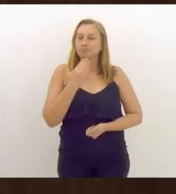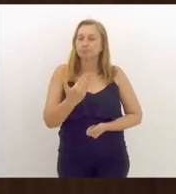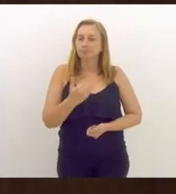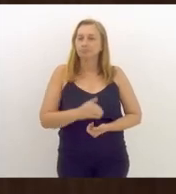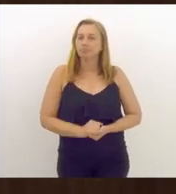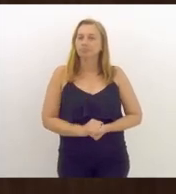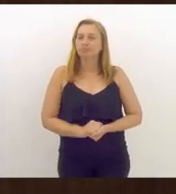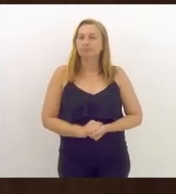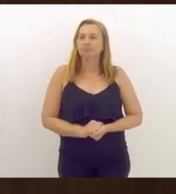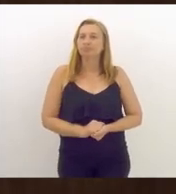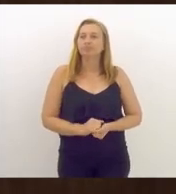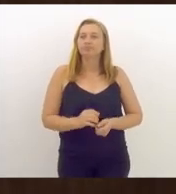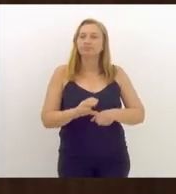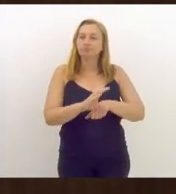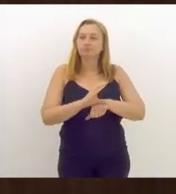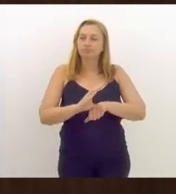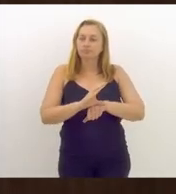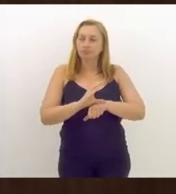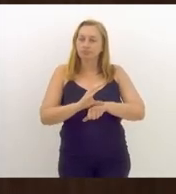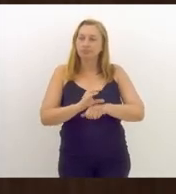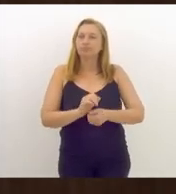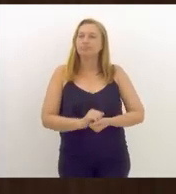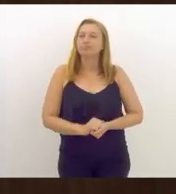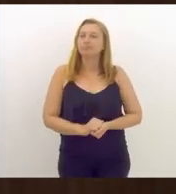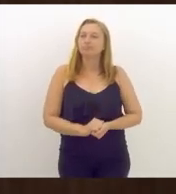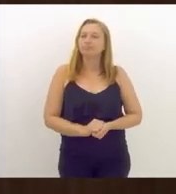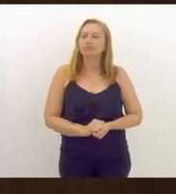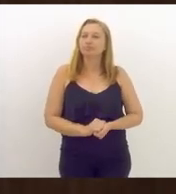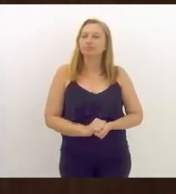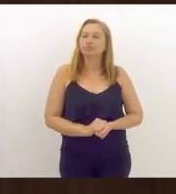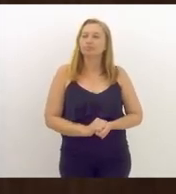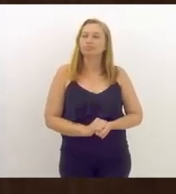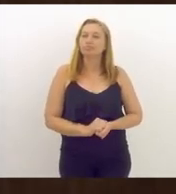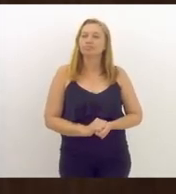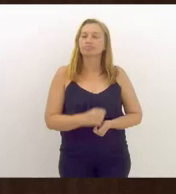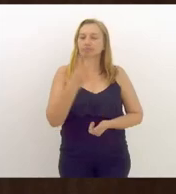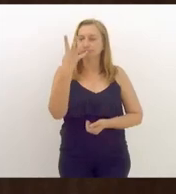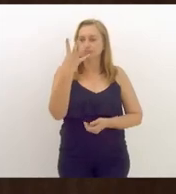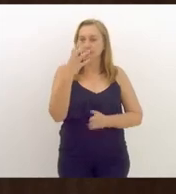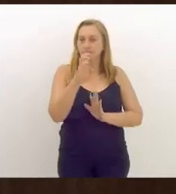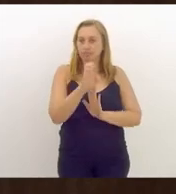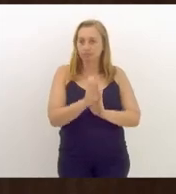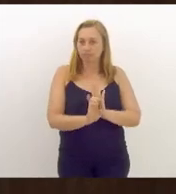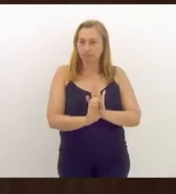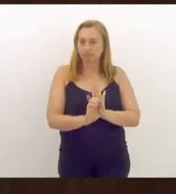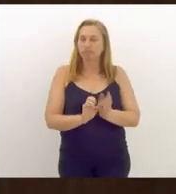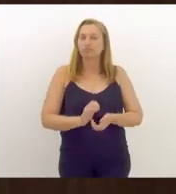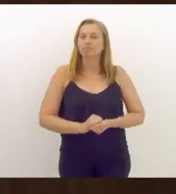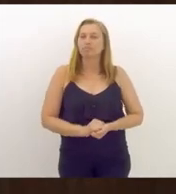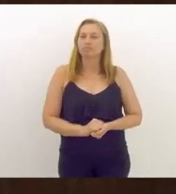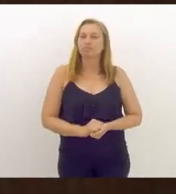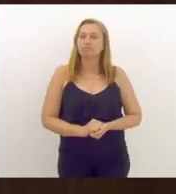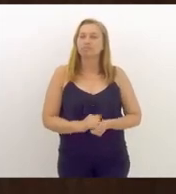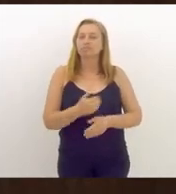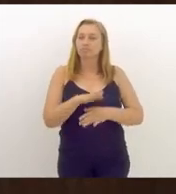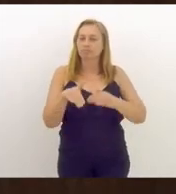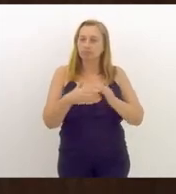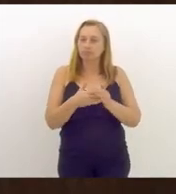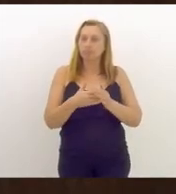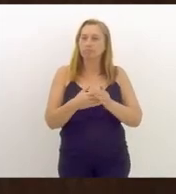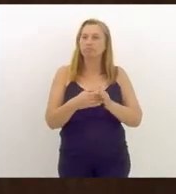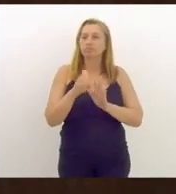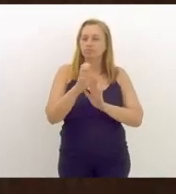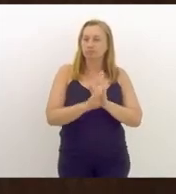é pela constitucionalidade com quatro emendas todas as